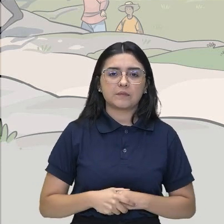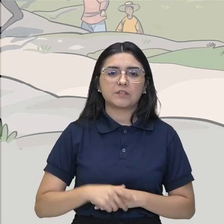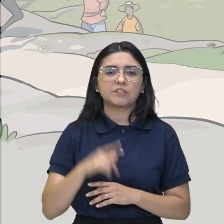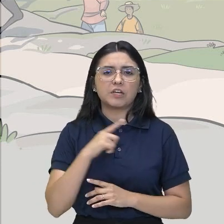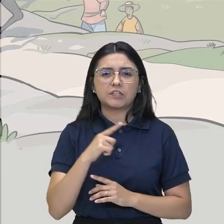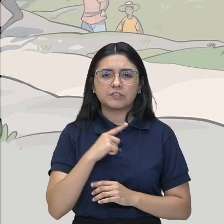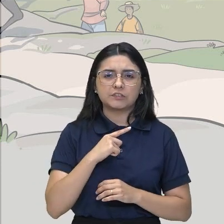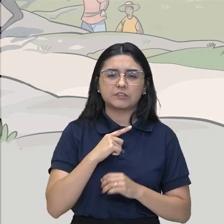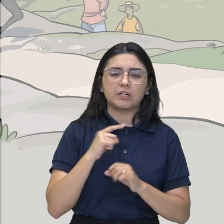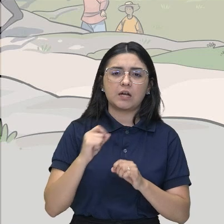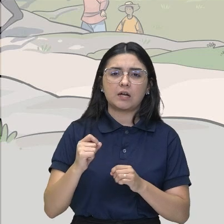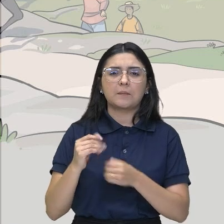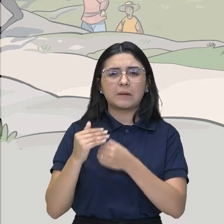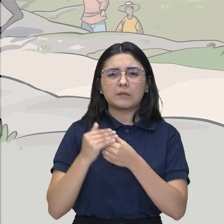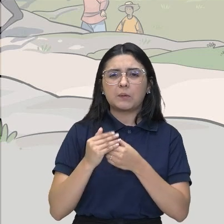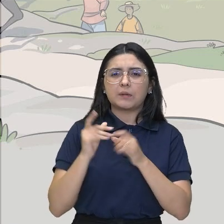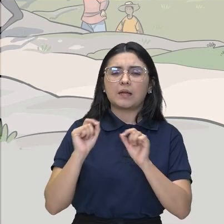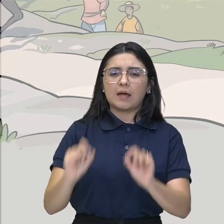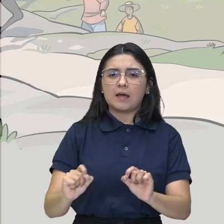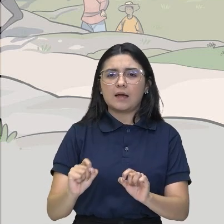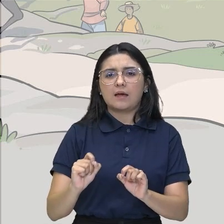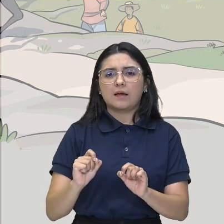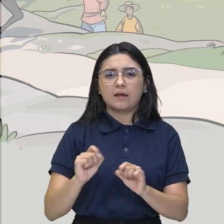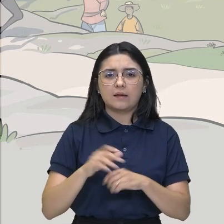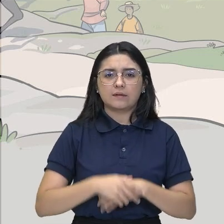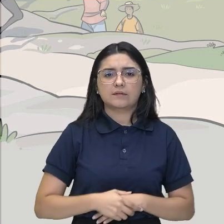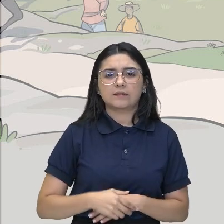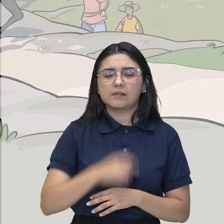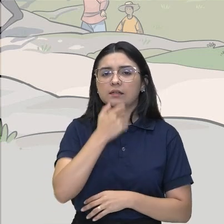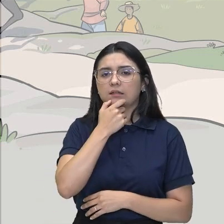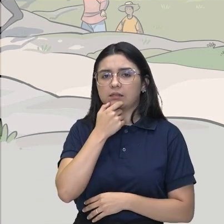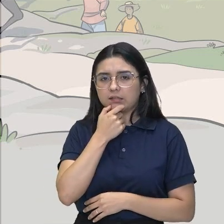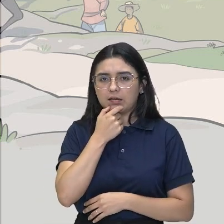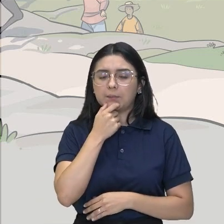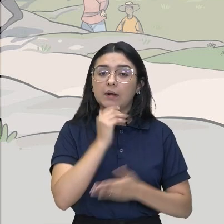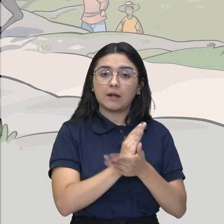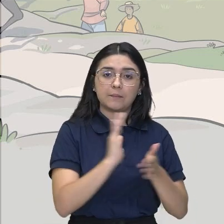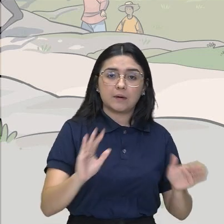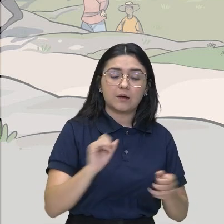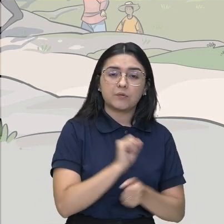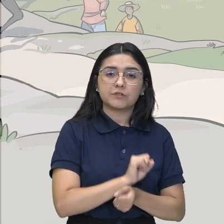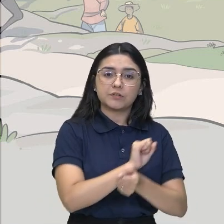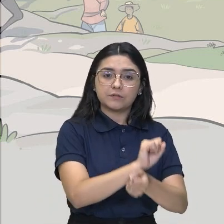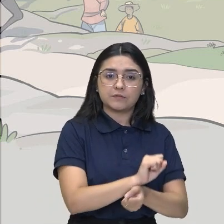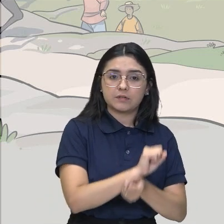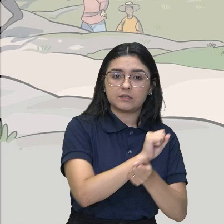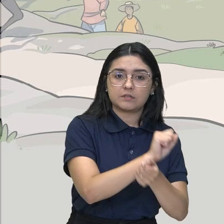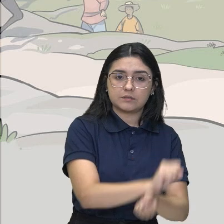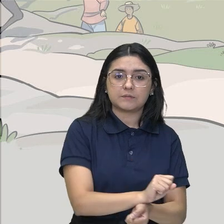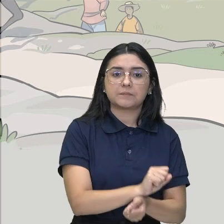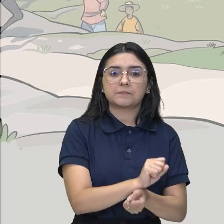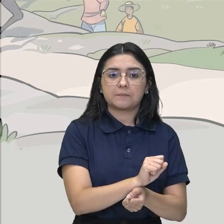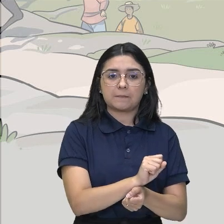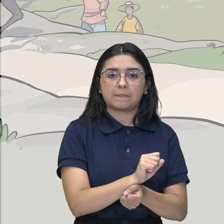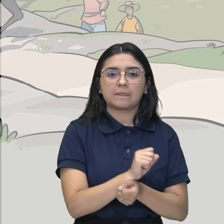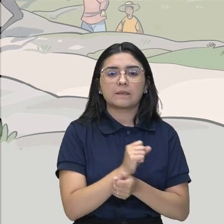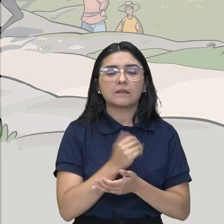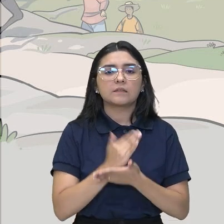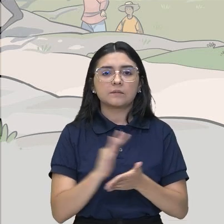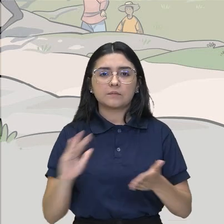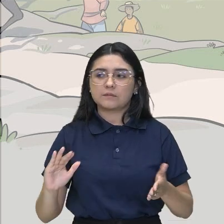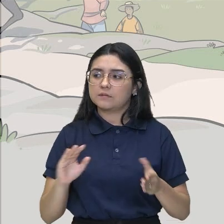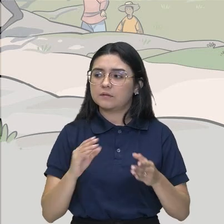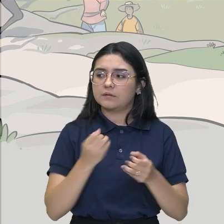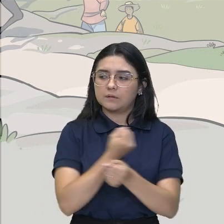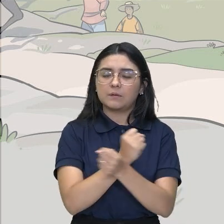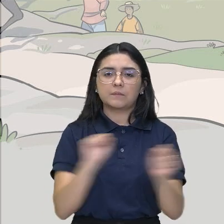da Inglaterra, basicamente, para abolir a escravidão, e essa abolição estava cada dia mais